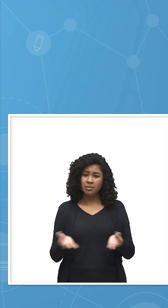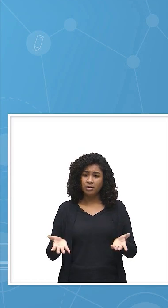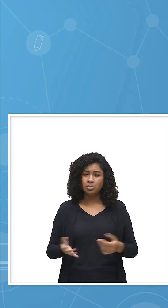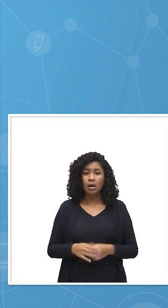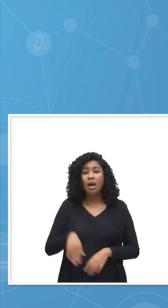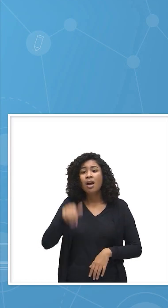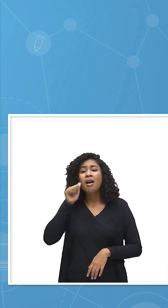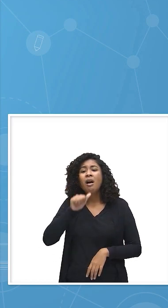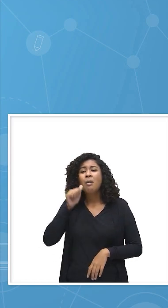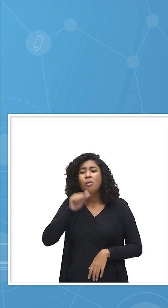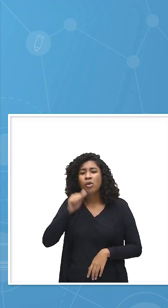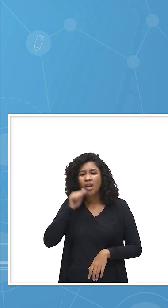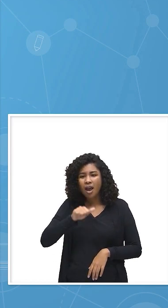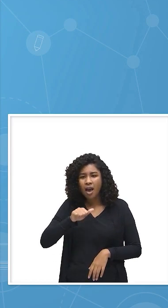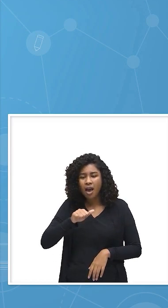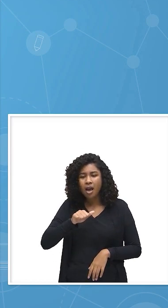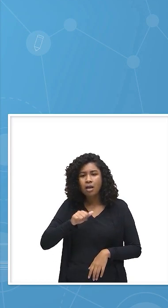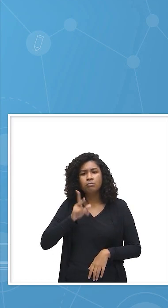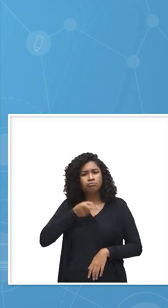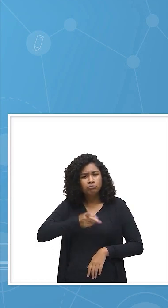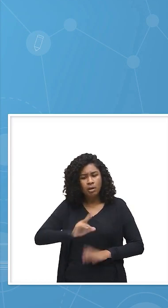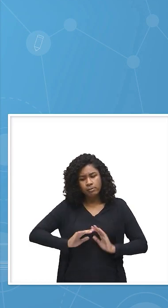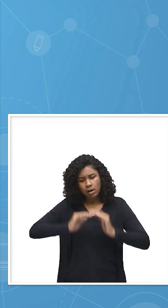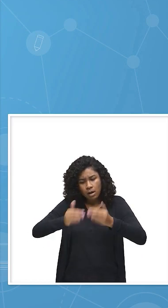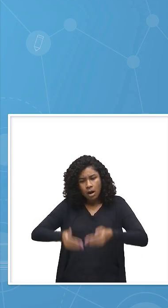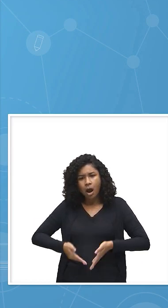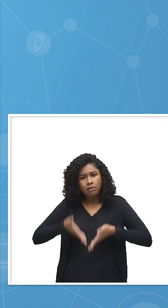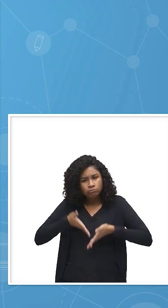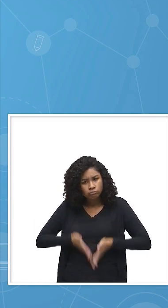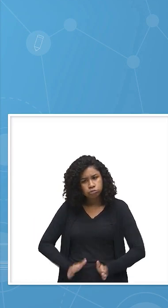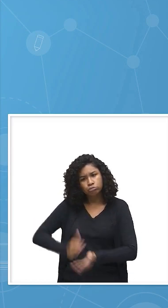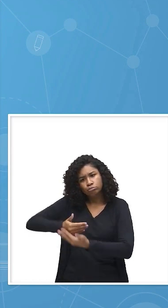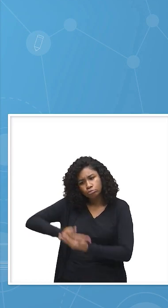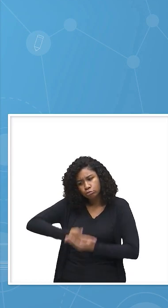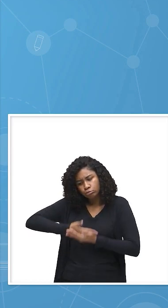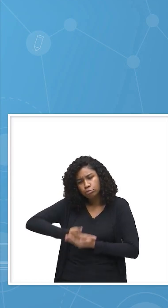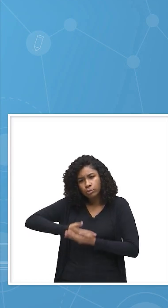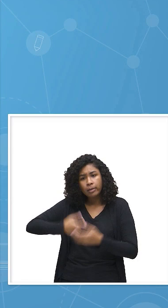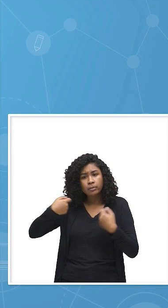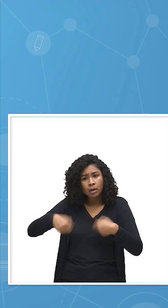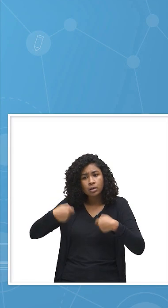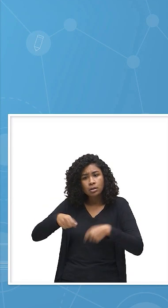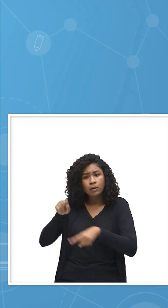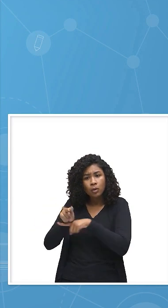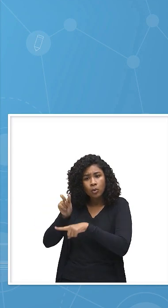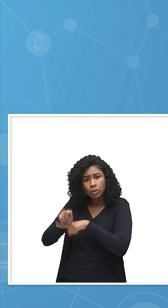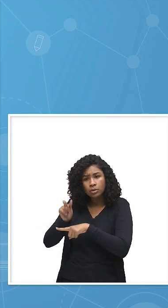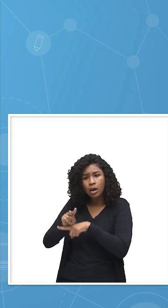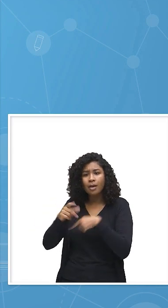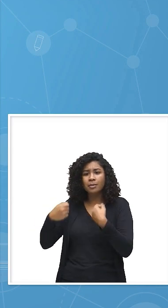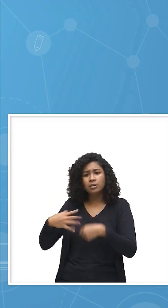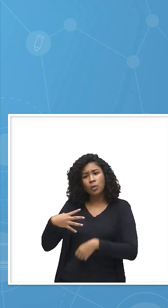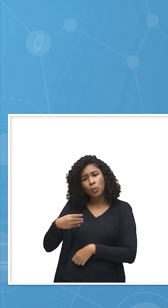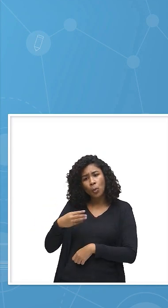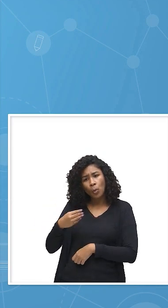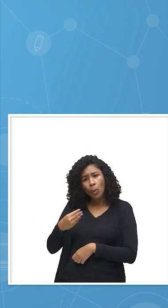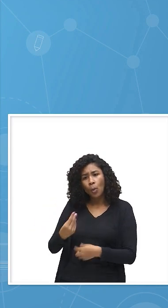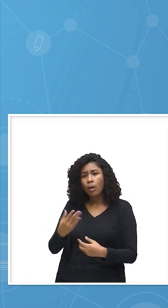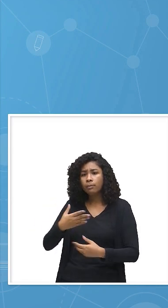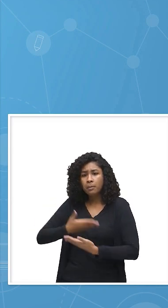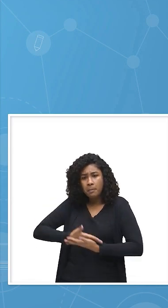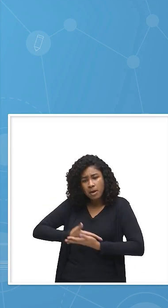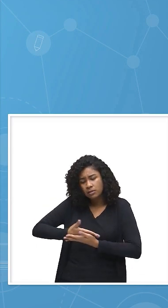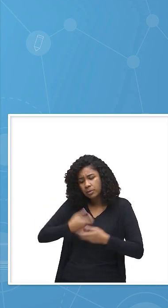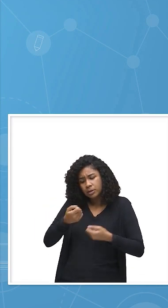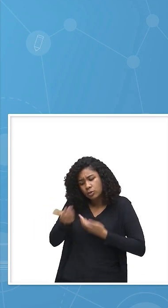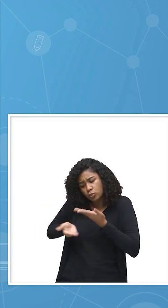que paria? Isso eram as mulheres, né? E essas mulheres, elas tinham que amamentar essas crianças, cuidar